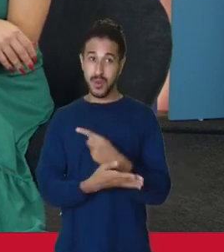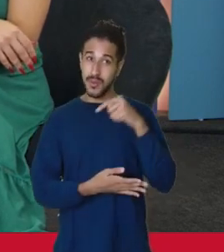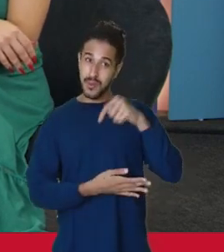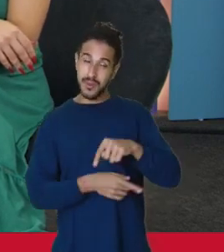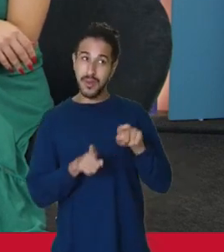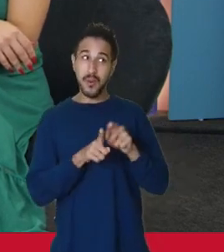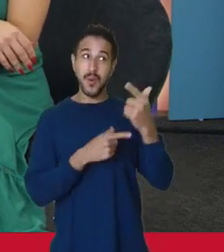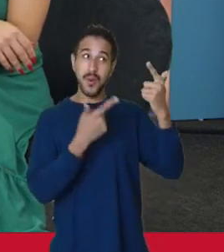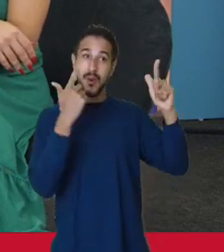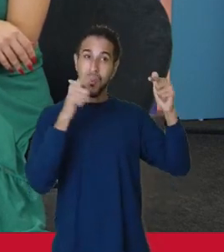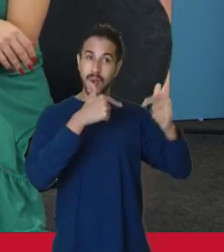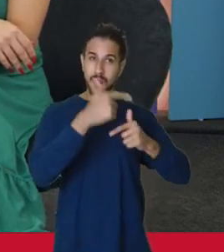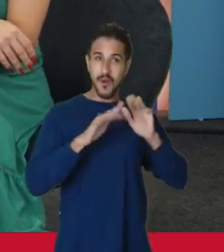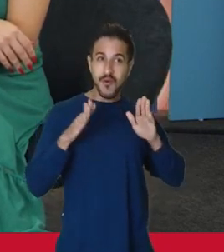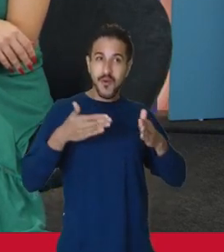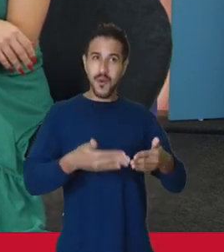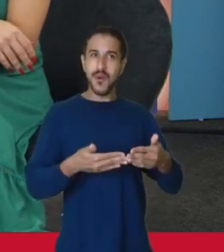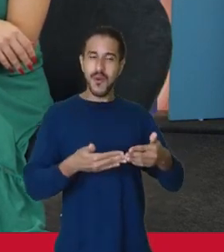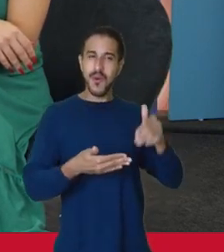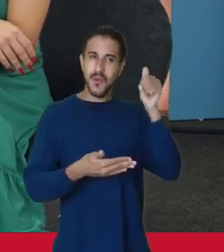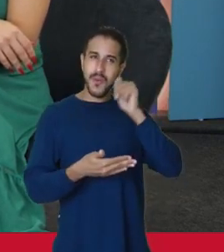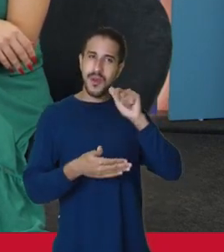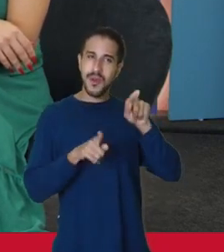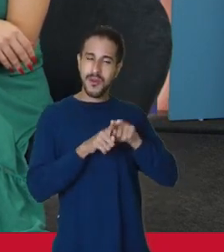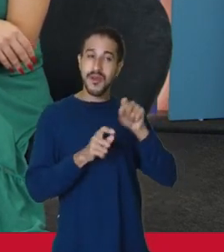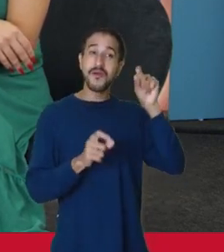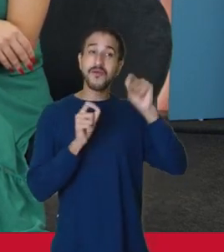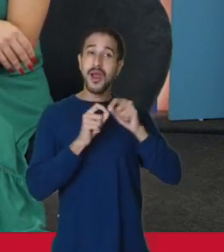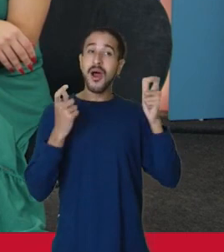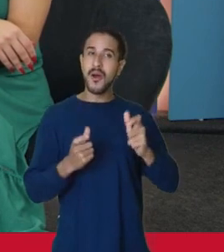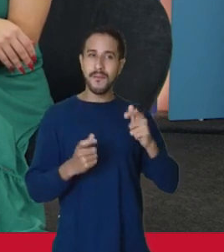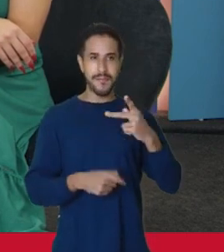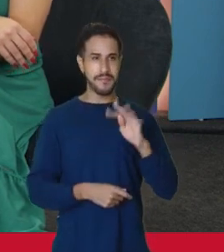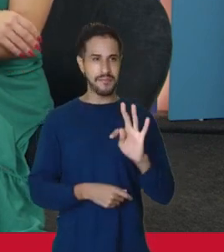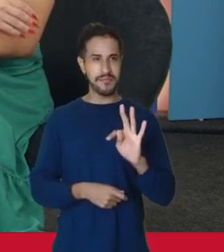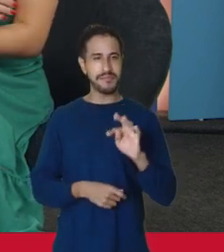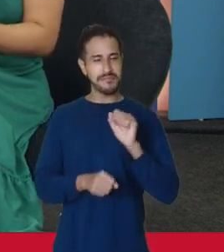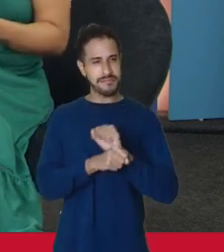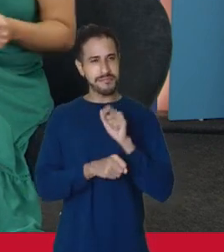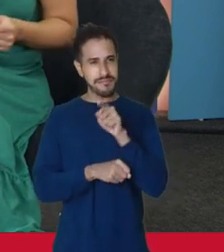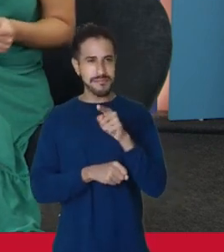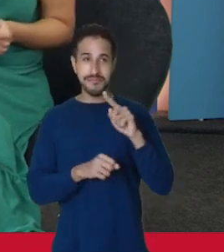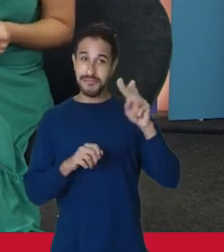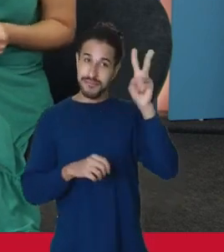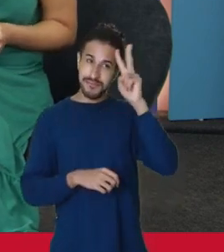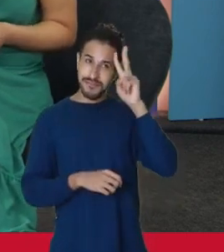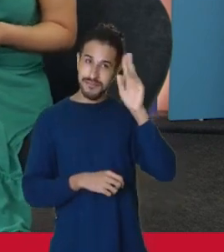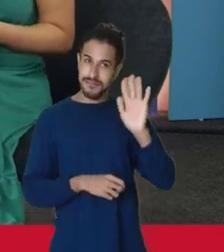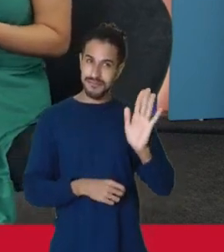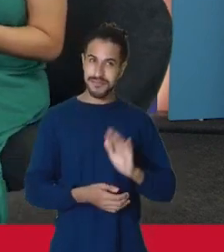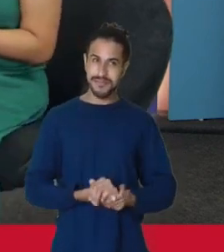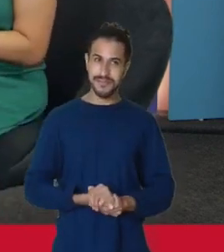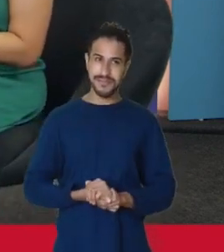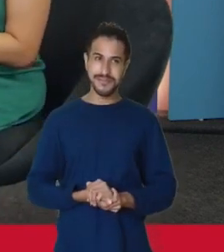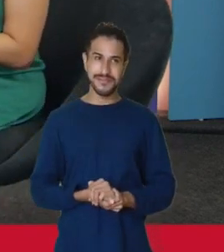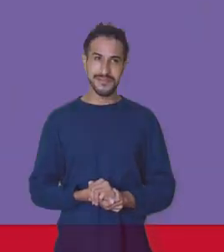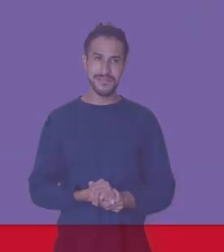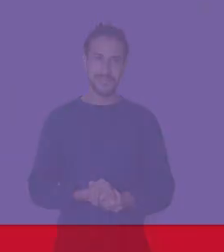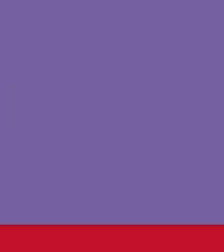aqui e de outras ações voltadas para as mulheres e realizadas pelo PT. Eu espero vocês na segunda-feira. Até lá!